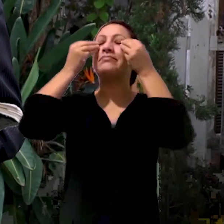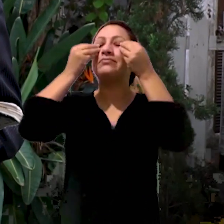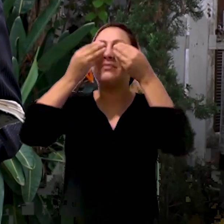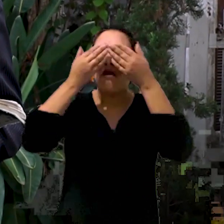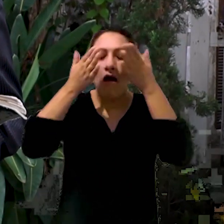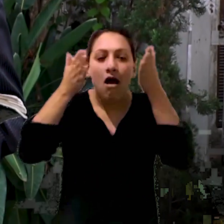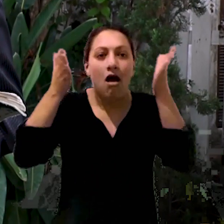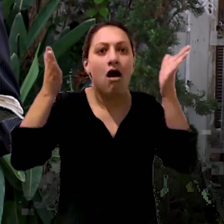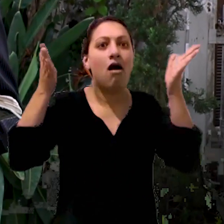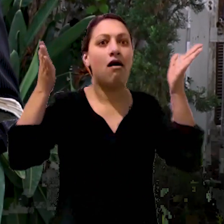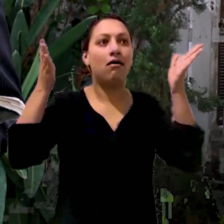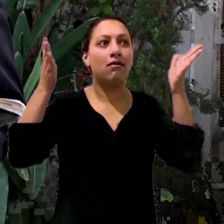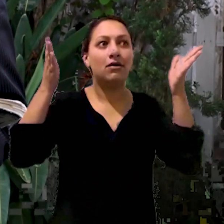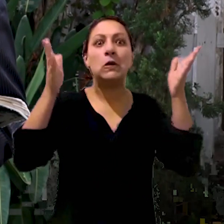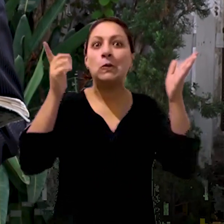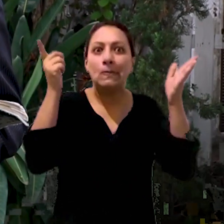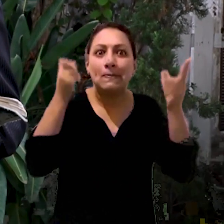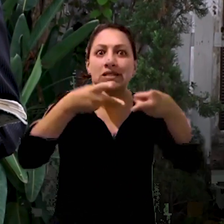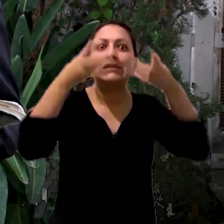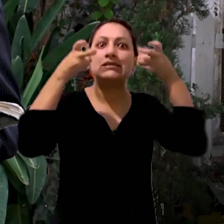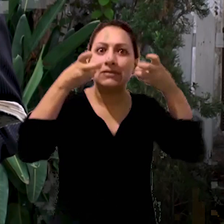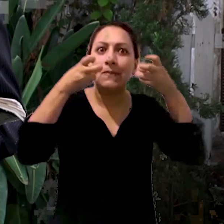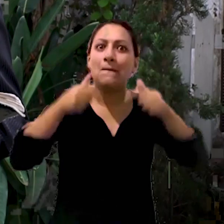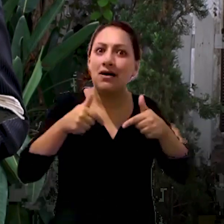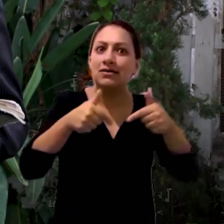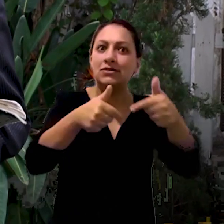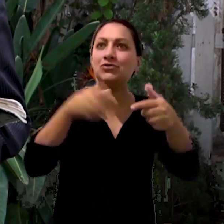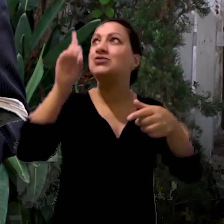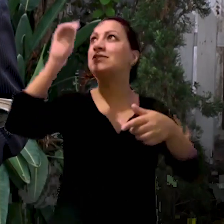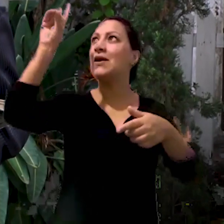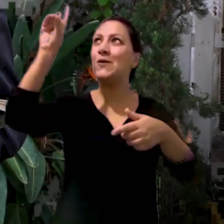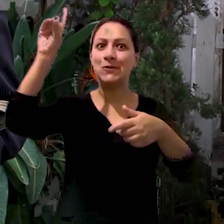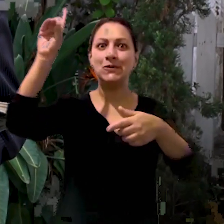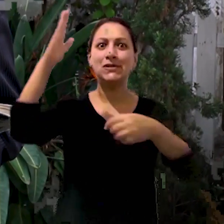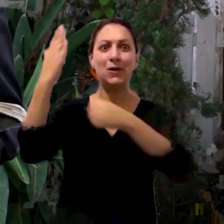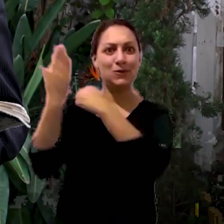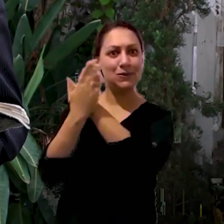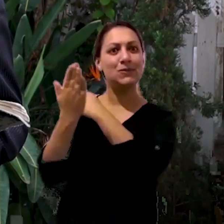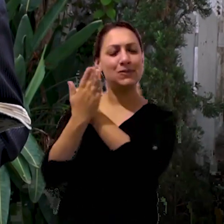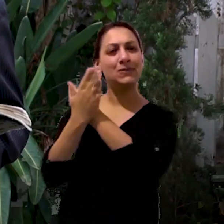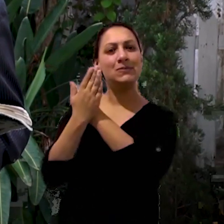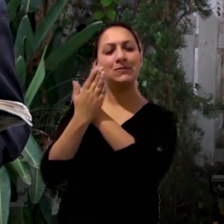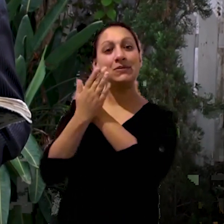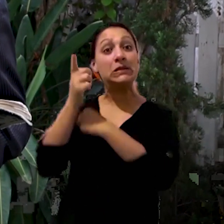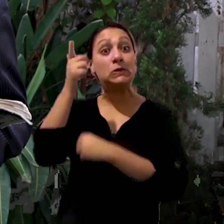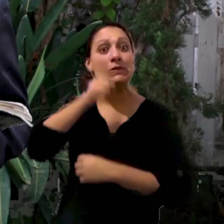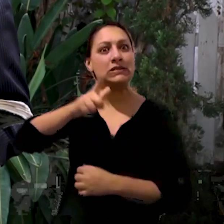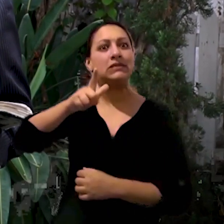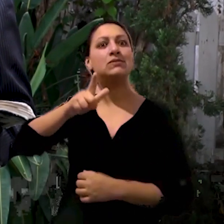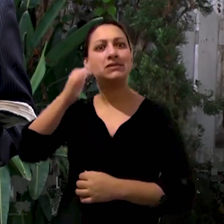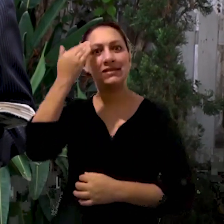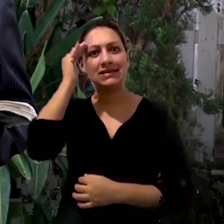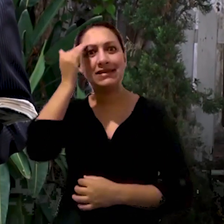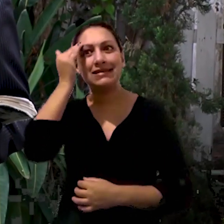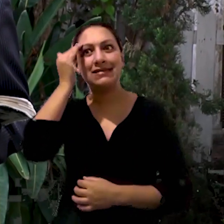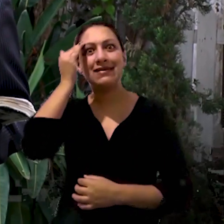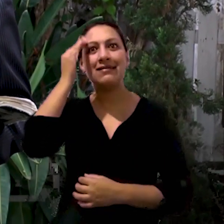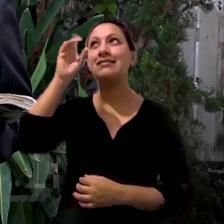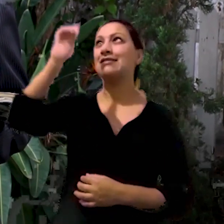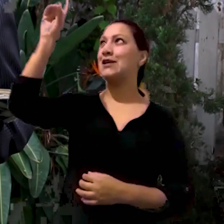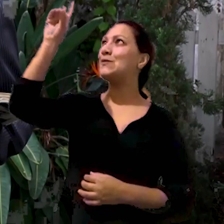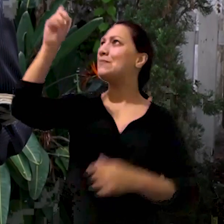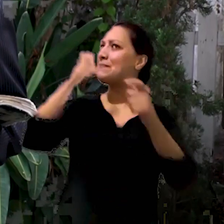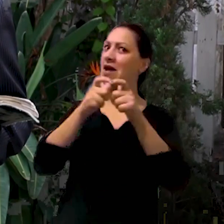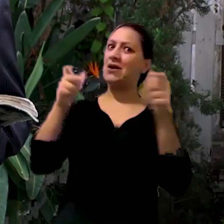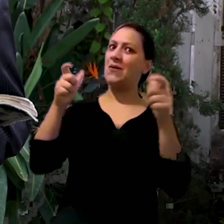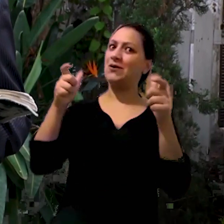olhos, conseguimos ver o sobrenatural. Vimos Deus agindo ao nosso favor e entendemos que